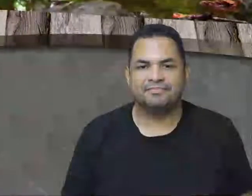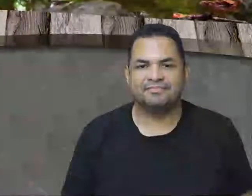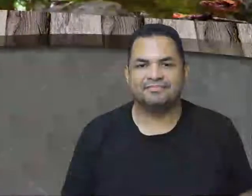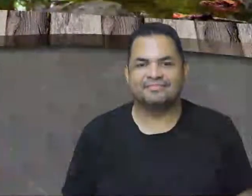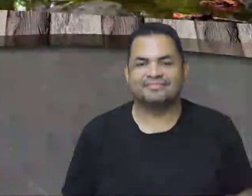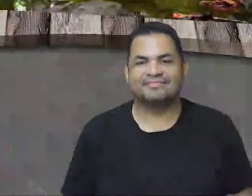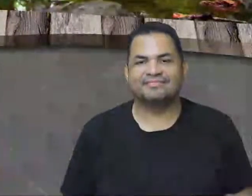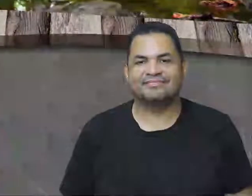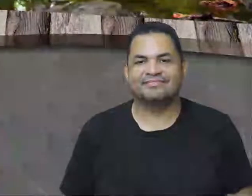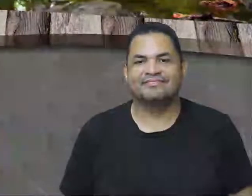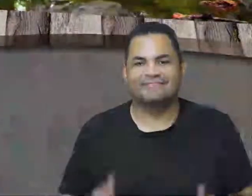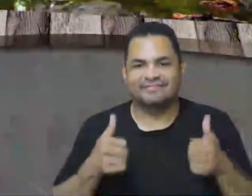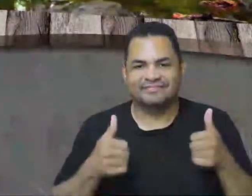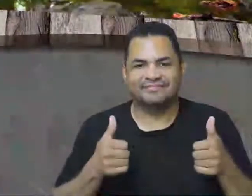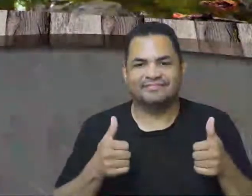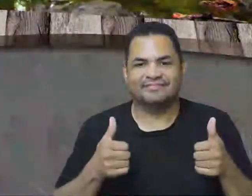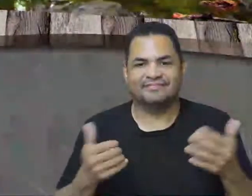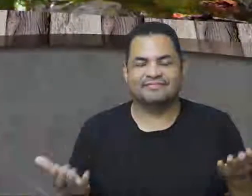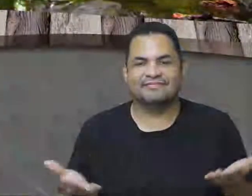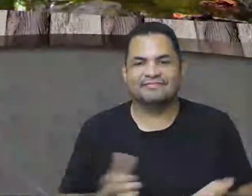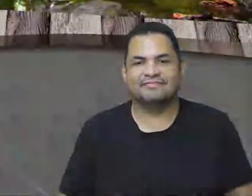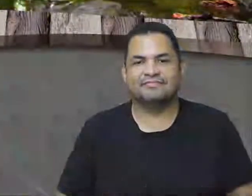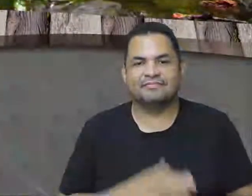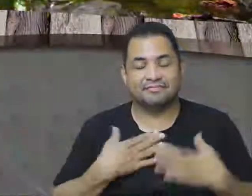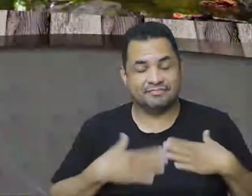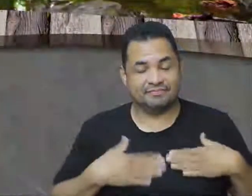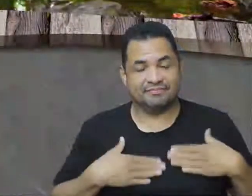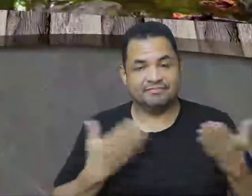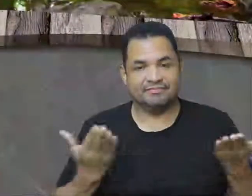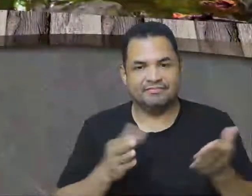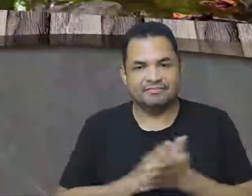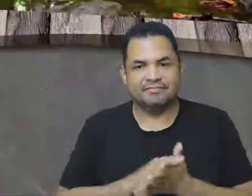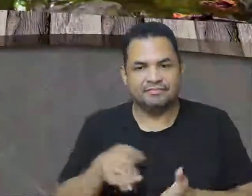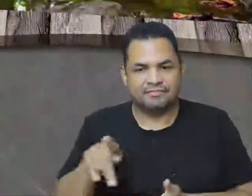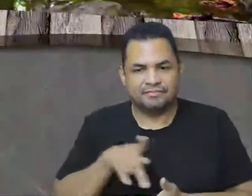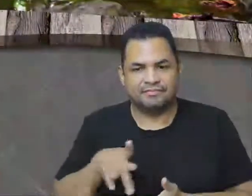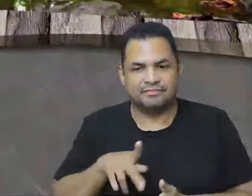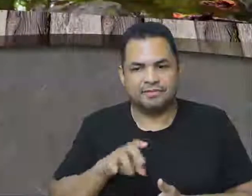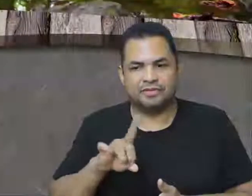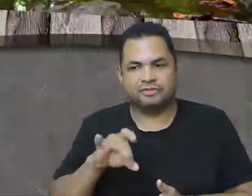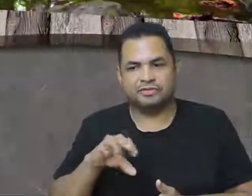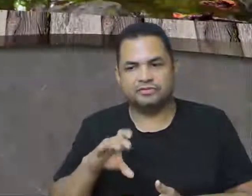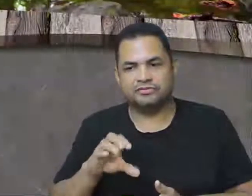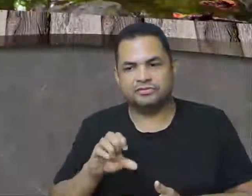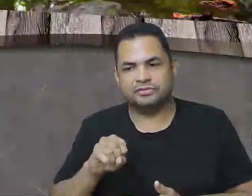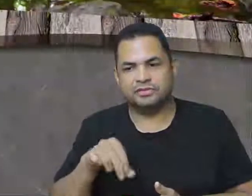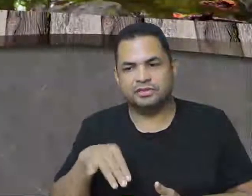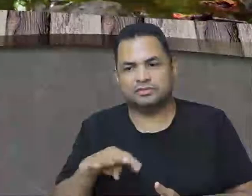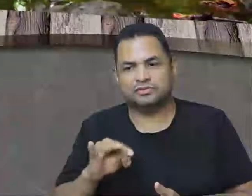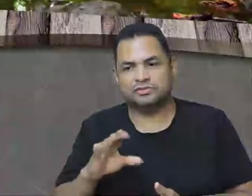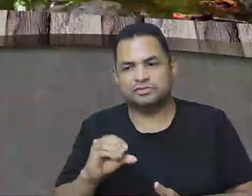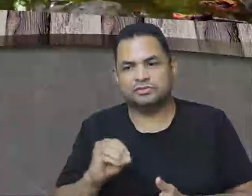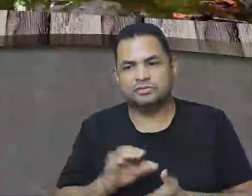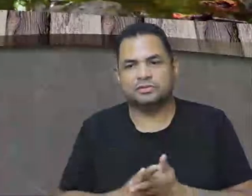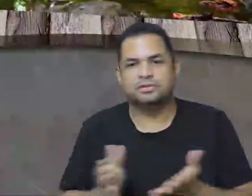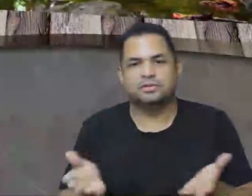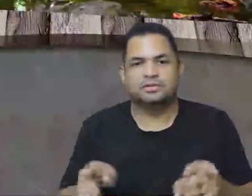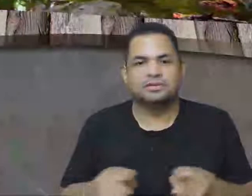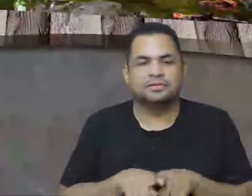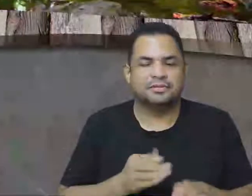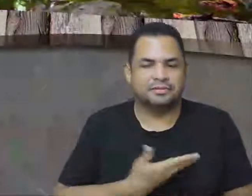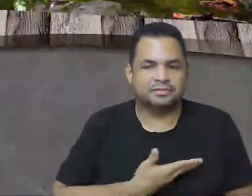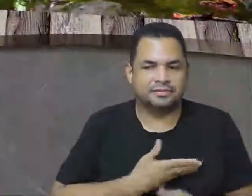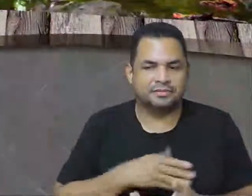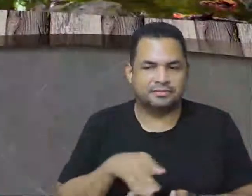Ah, moleque! Beleza, pessoal? Tranquilo com vocês? Professor Silvio Santos aqui mais uma vez. Meu amigo professor